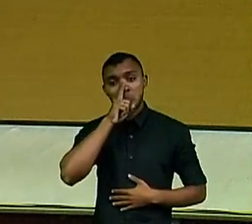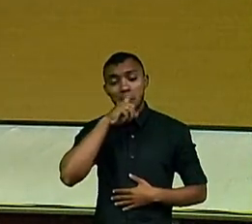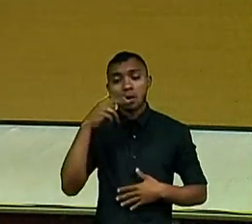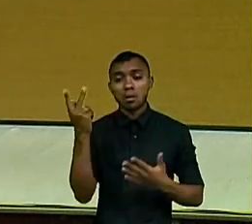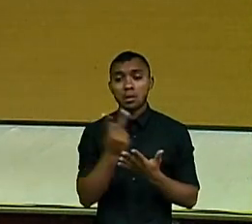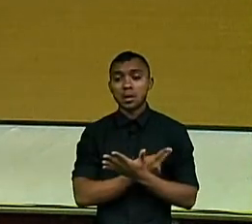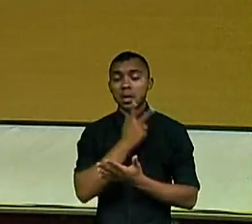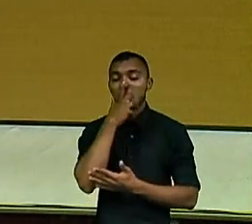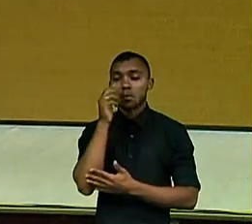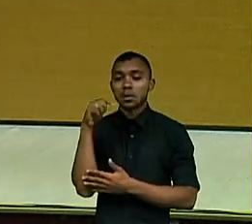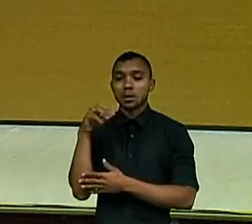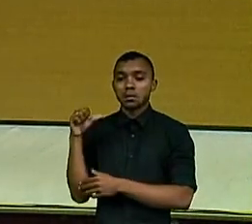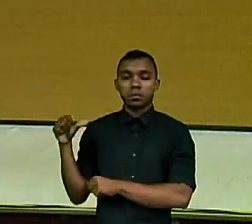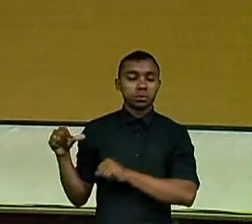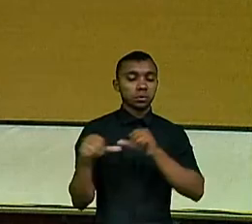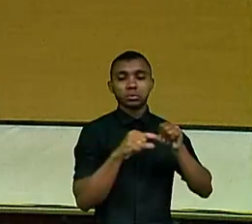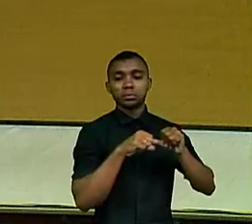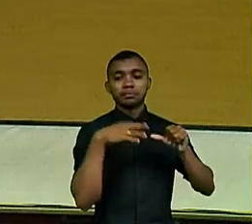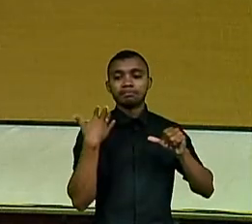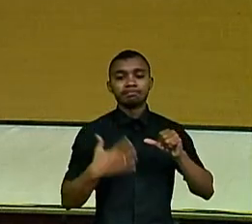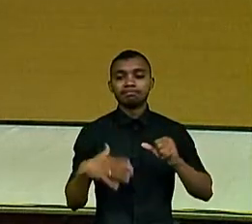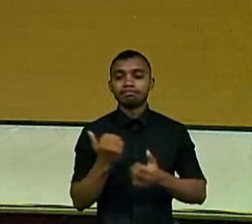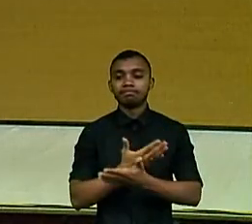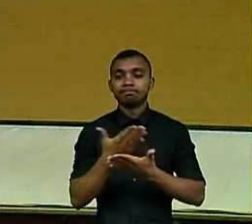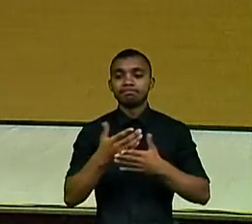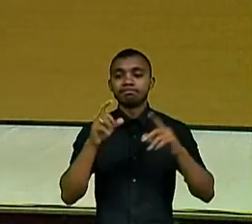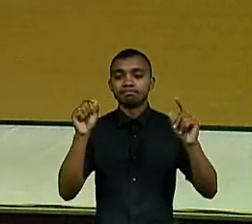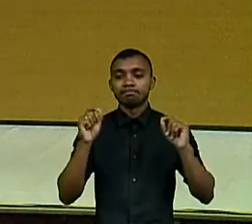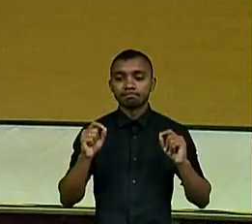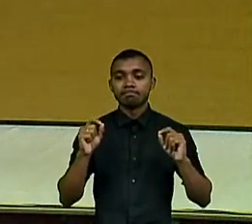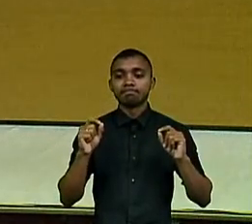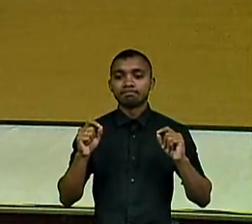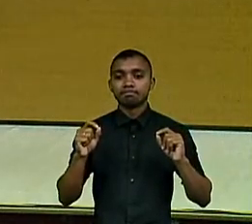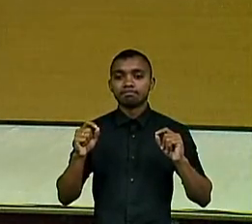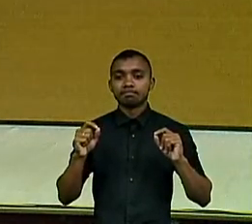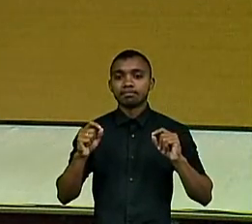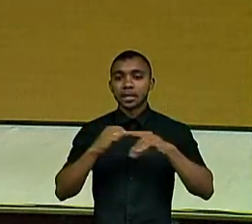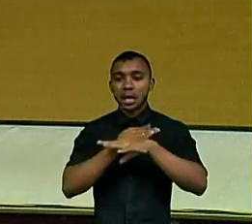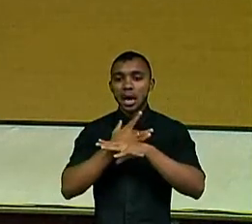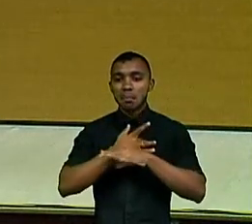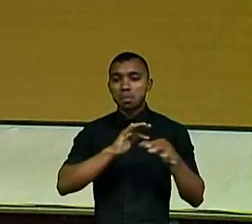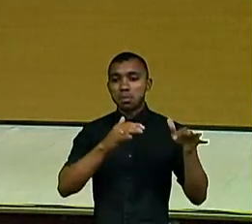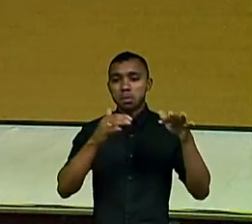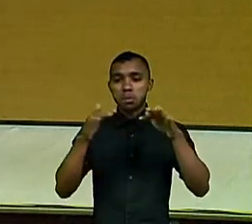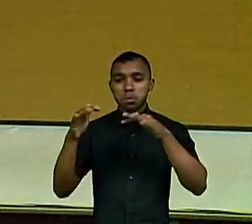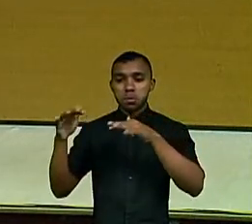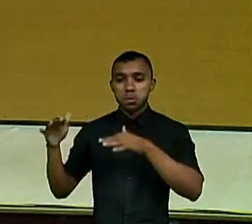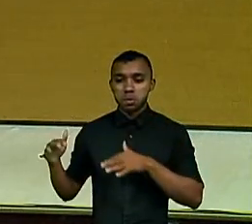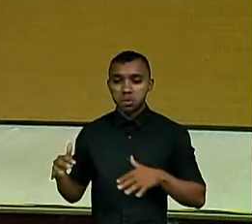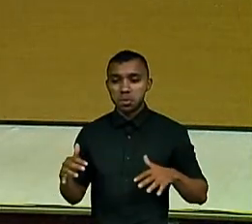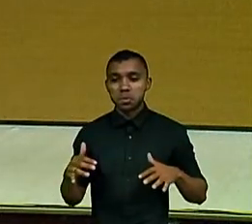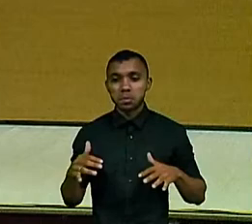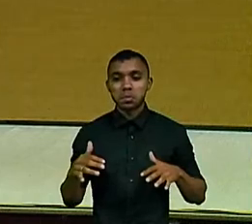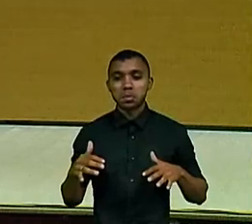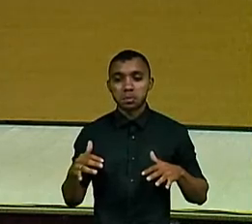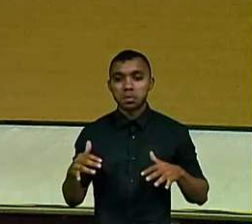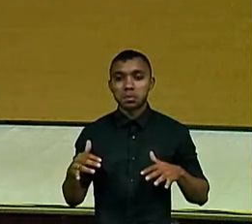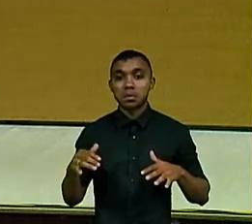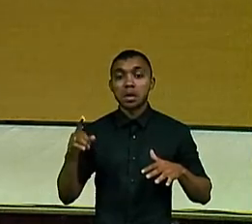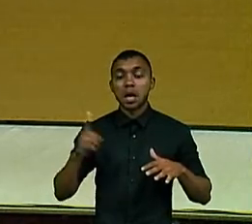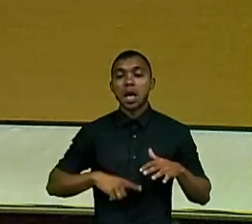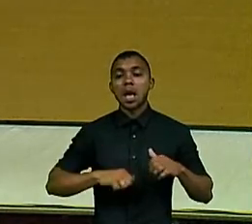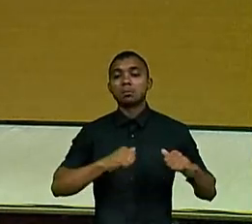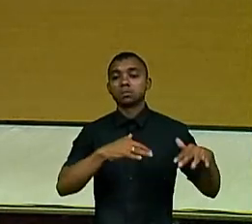tão grande e produzir tsunamis e até uma remoto que é um terremoto associado